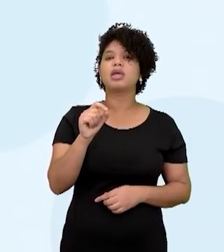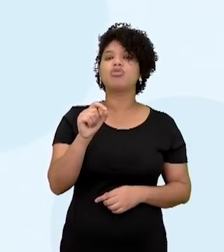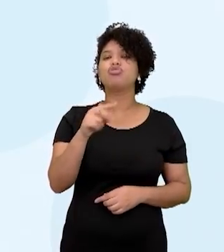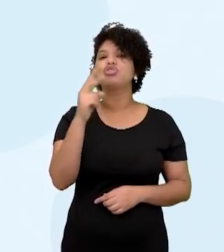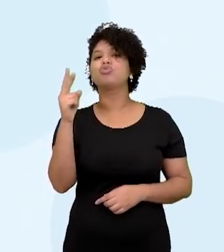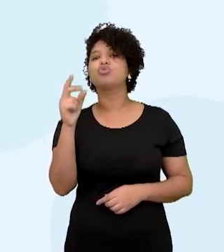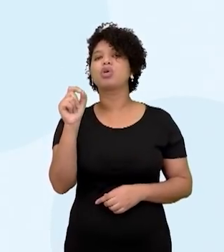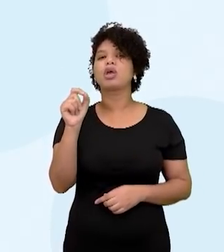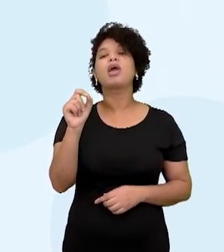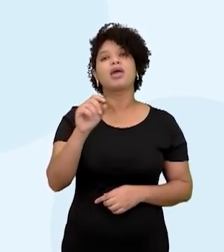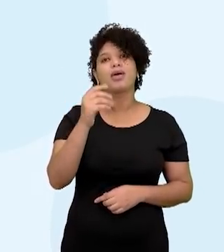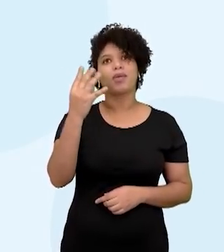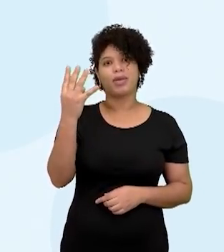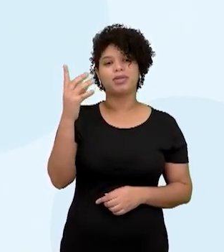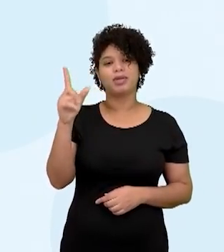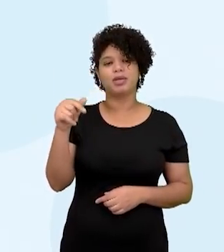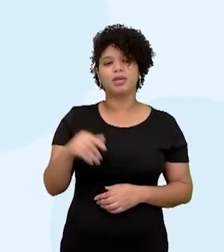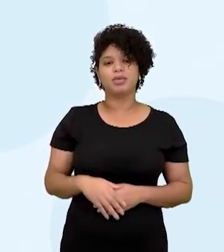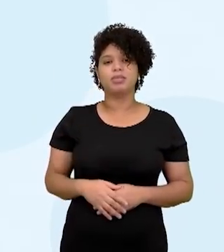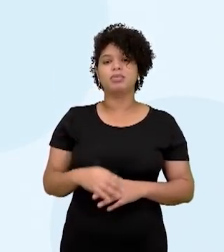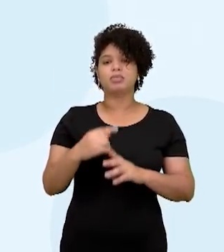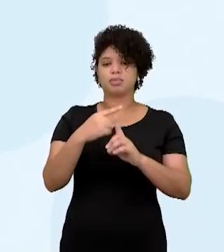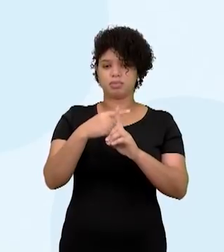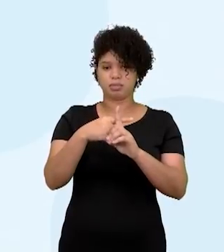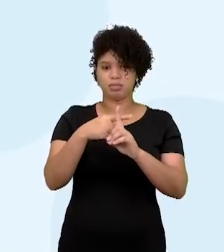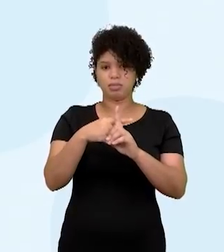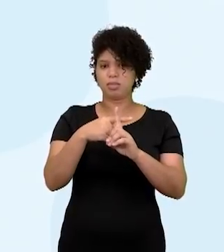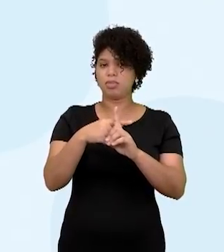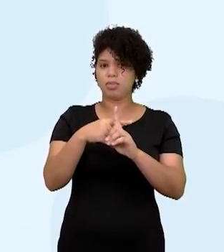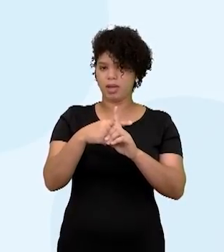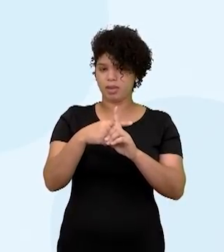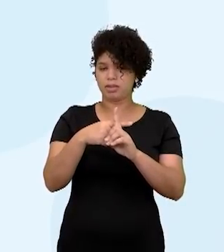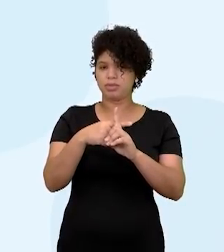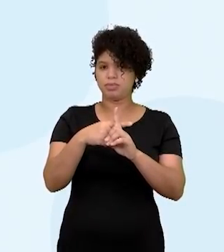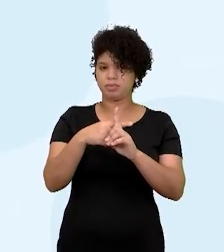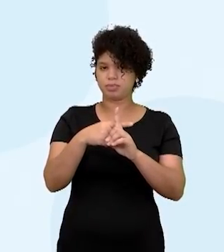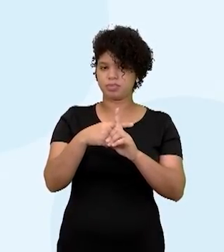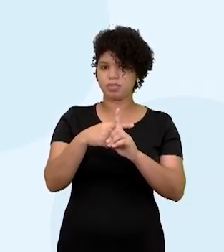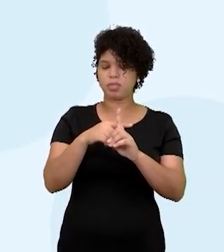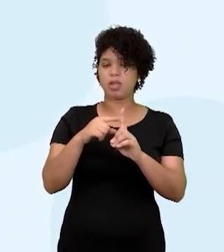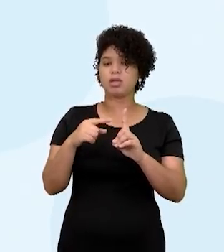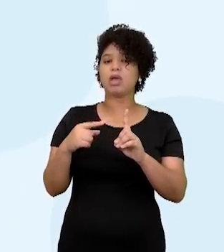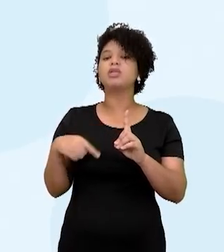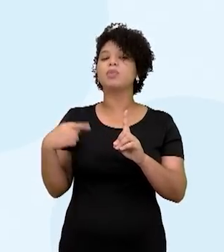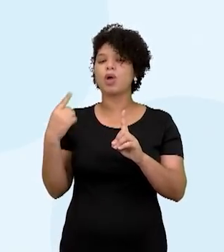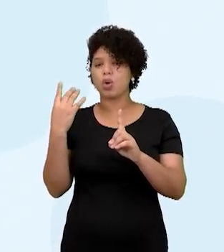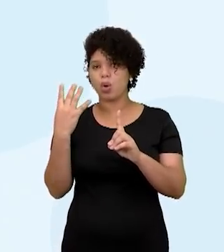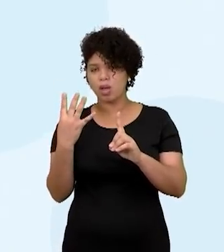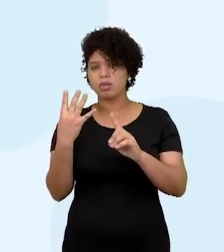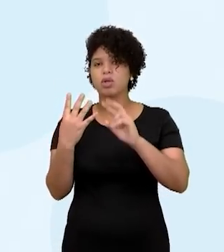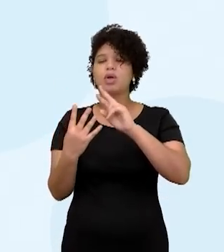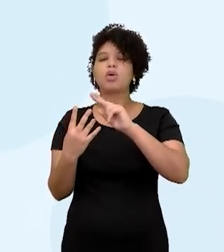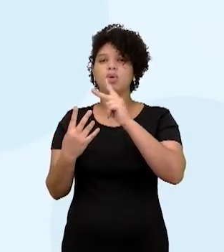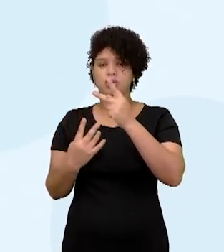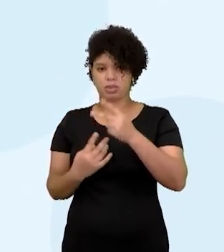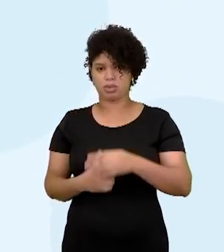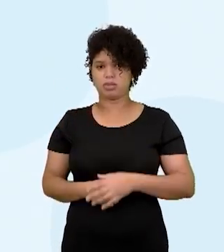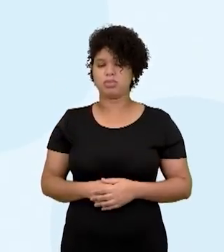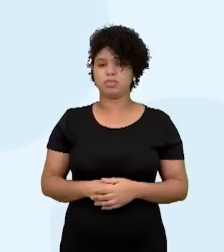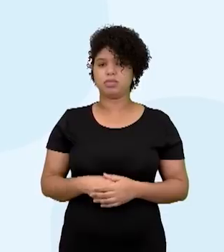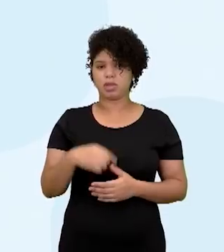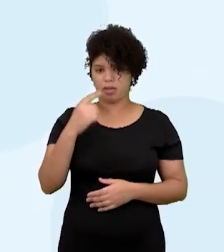é o 4. 4, mas aqui é sempre positivo, tá bom? E aí a gente tem o segundo termo, que é o 4 elevado ao quadrado. Então, eu